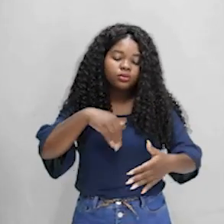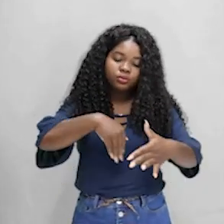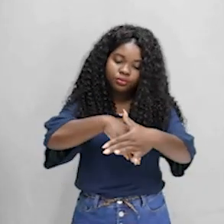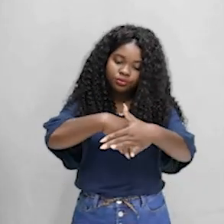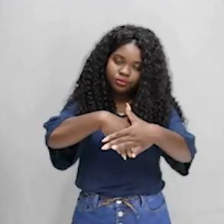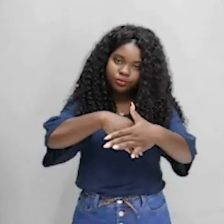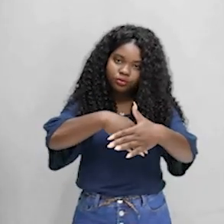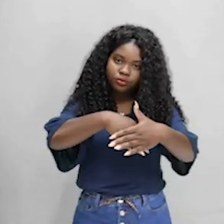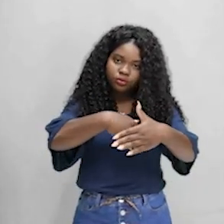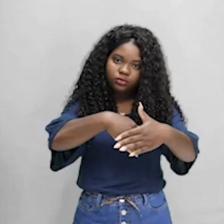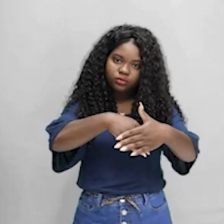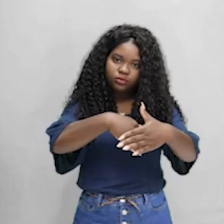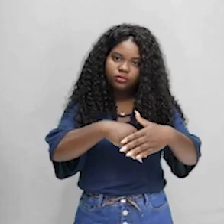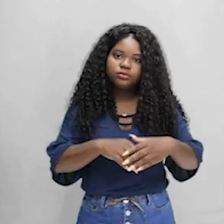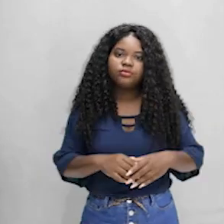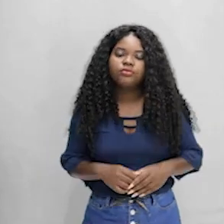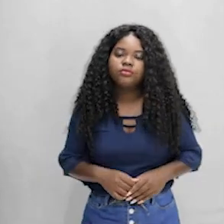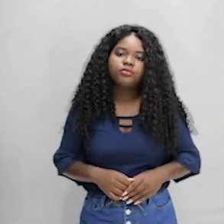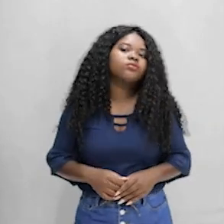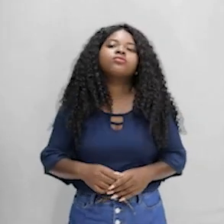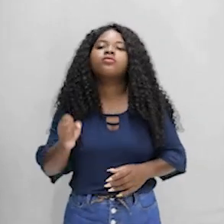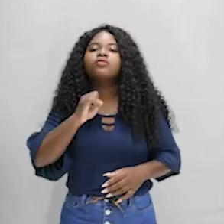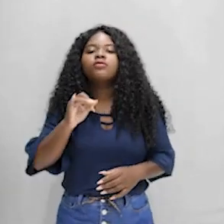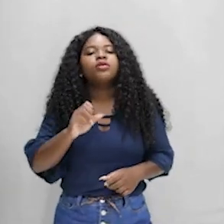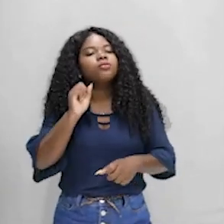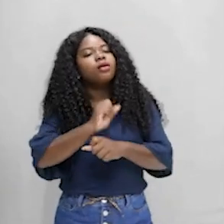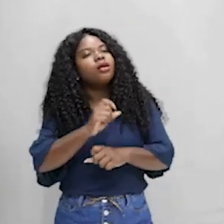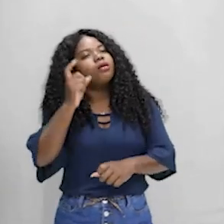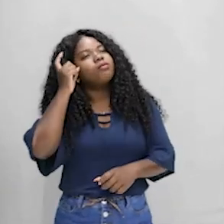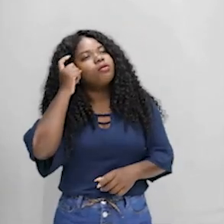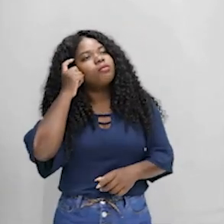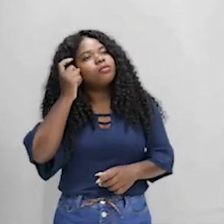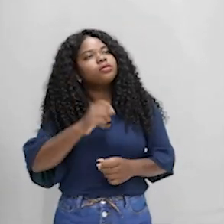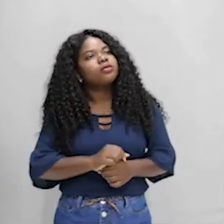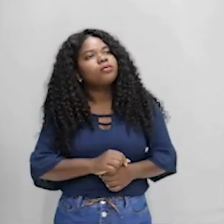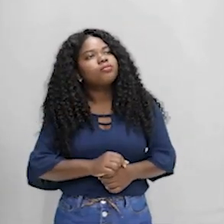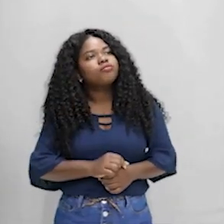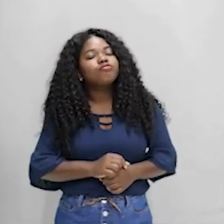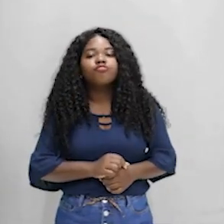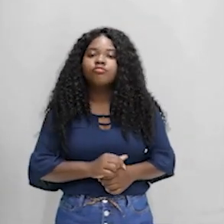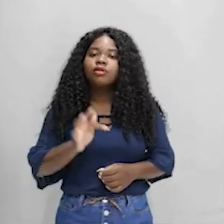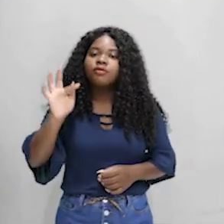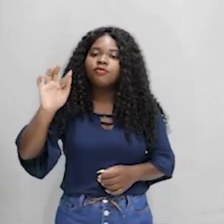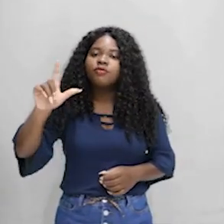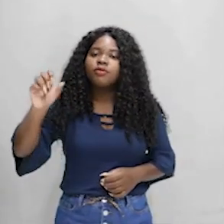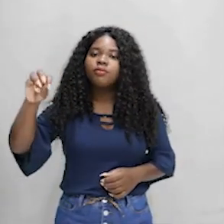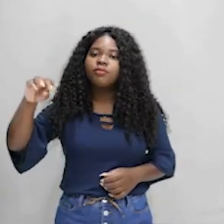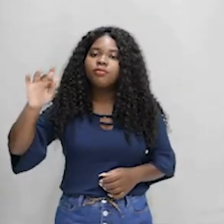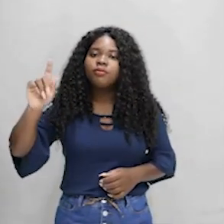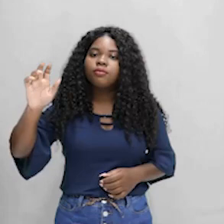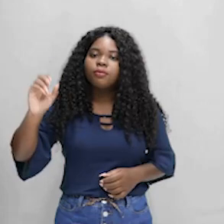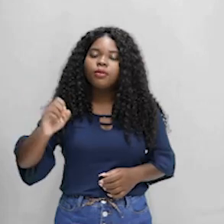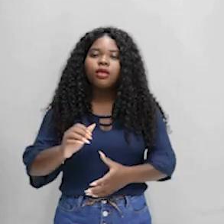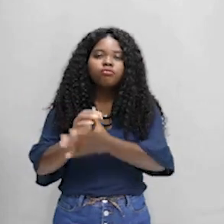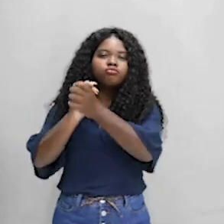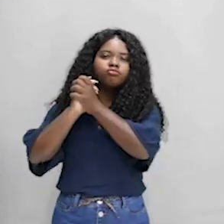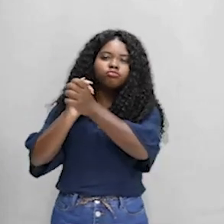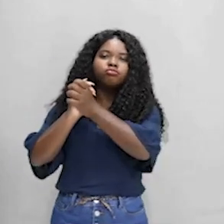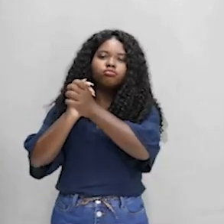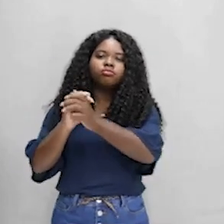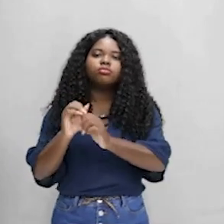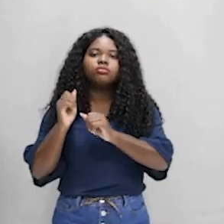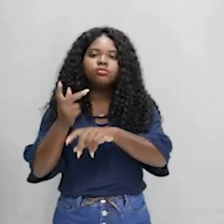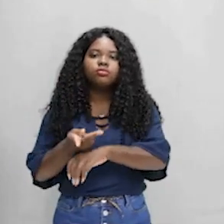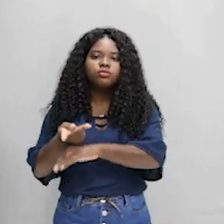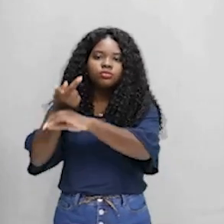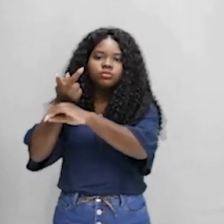mais a gente acompanha aí pela televisão. Se nós pararmos para pensar, vou pegar aqui como exemplo o Flamengo. O Flamengo foi campeão, tal. Quando inicia